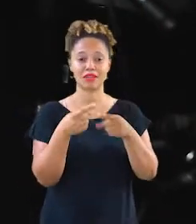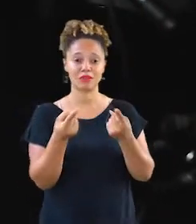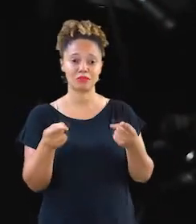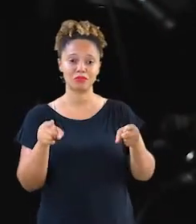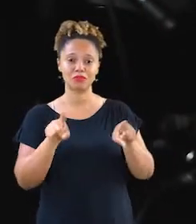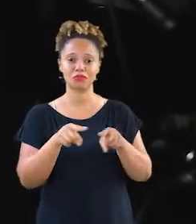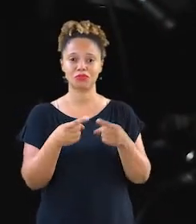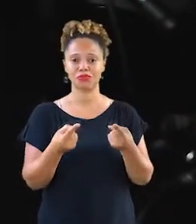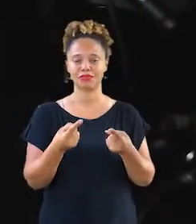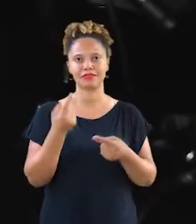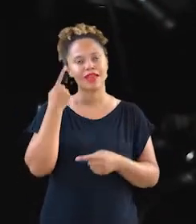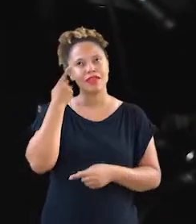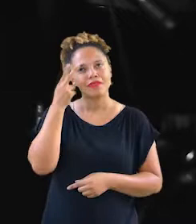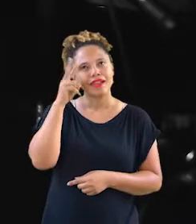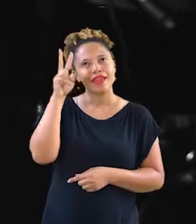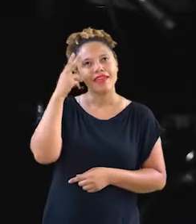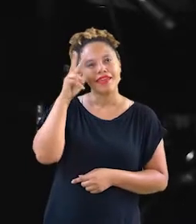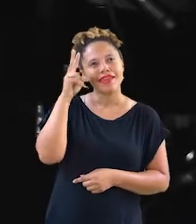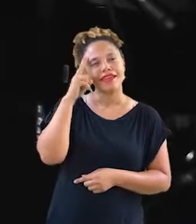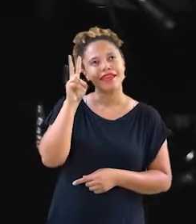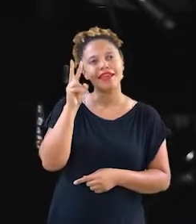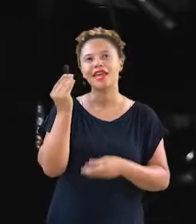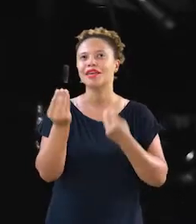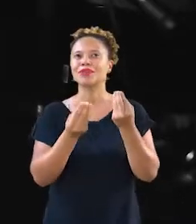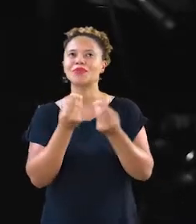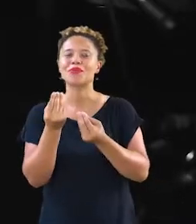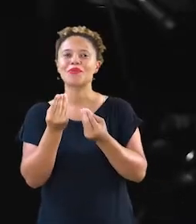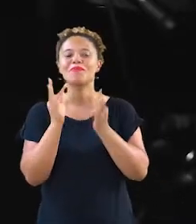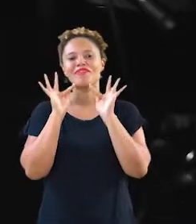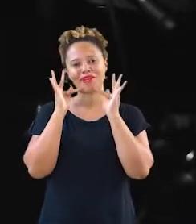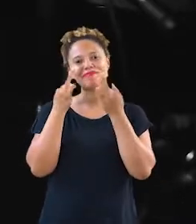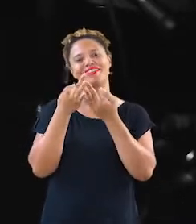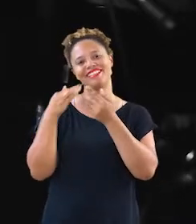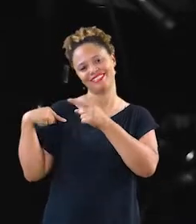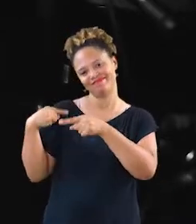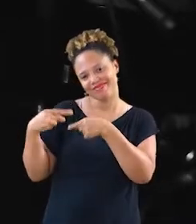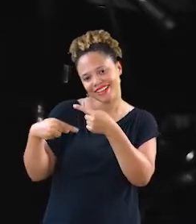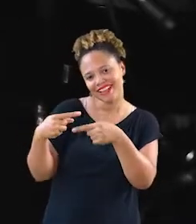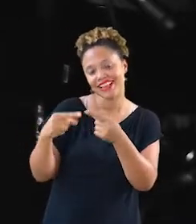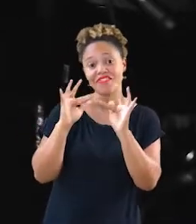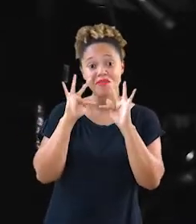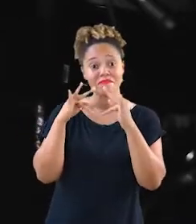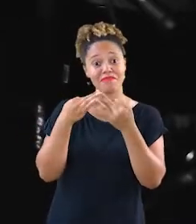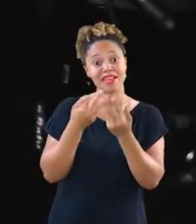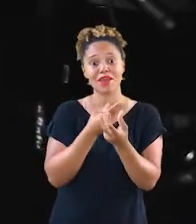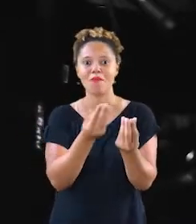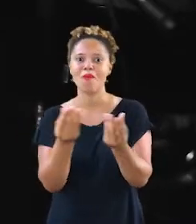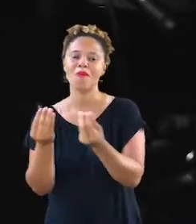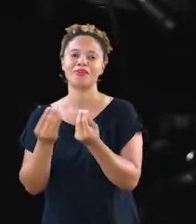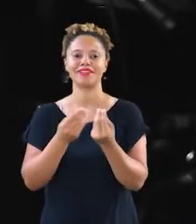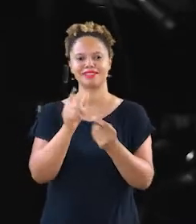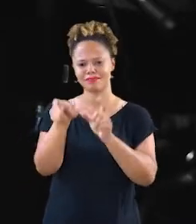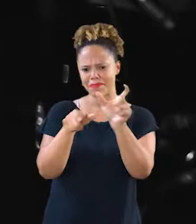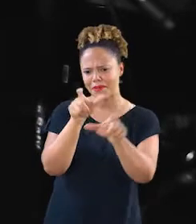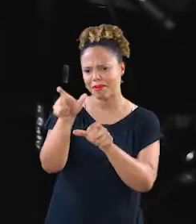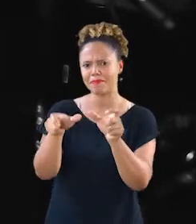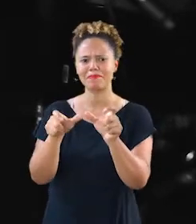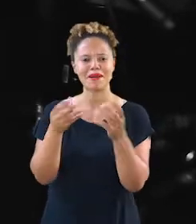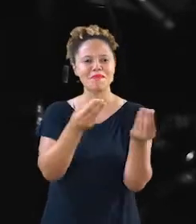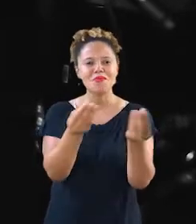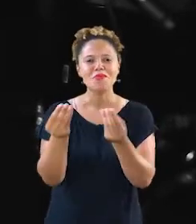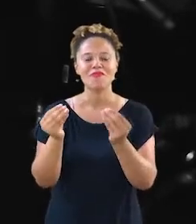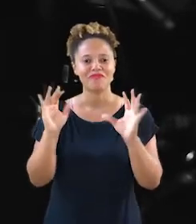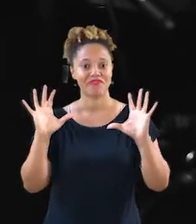As minhas lembranças assim com música já é da família. Minha família é grande, muita gente, muita festa todo final de